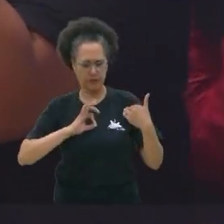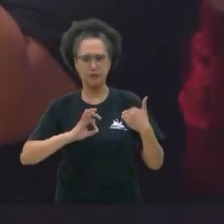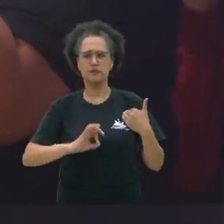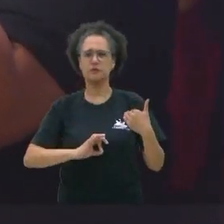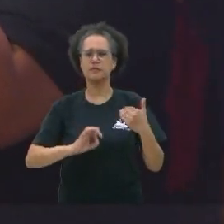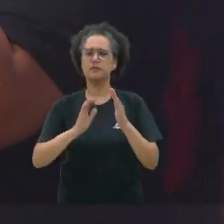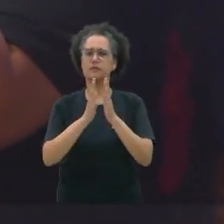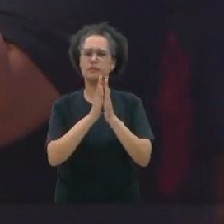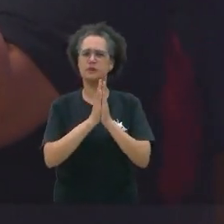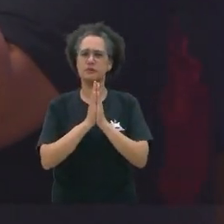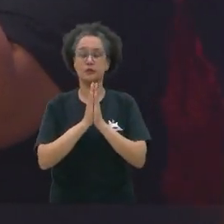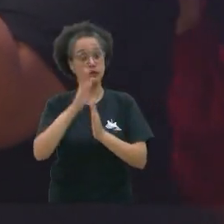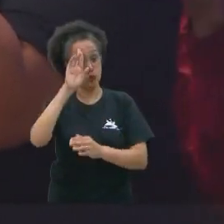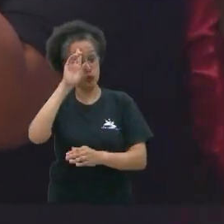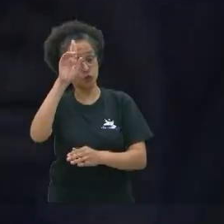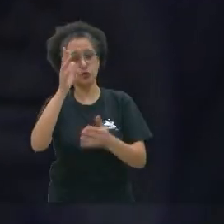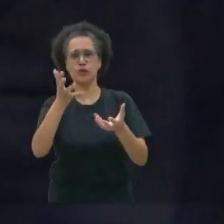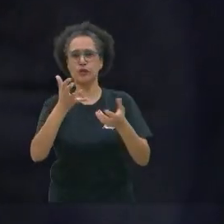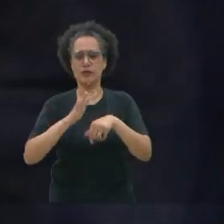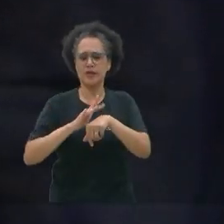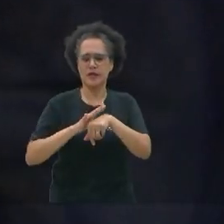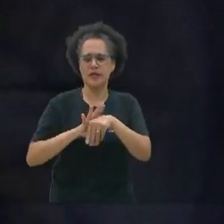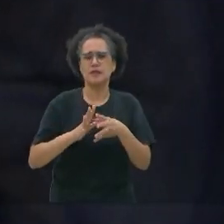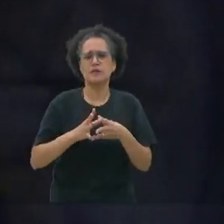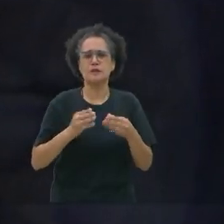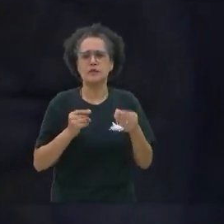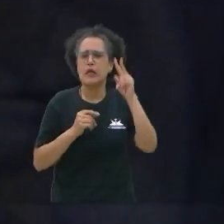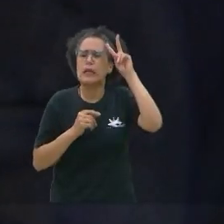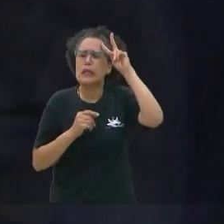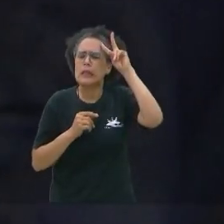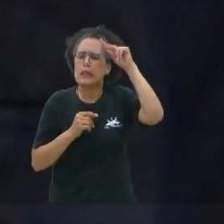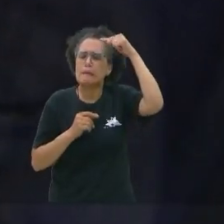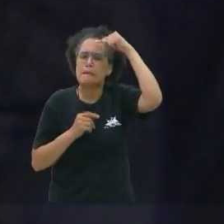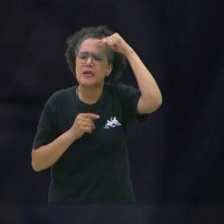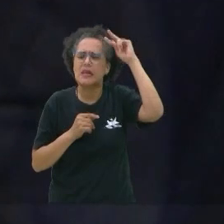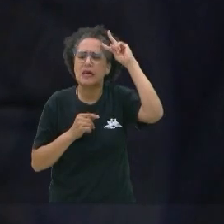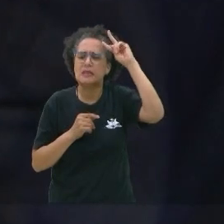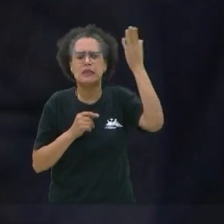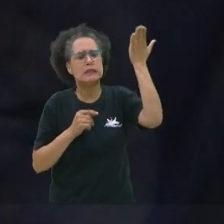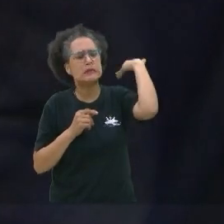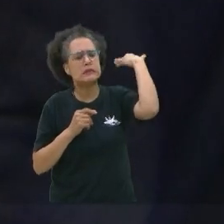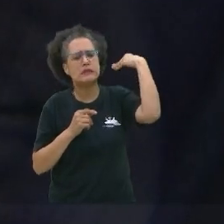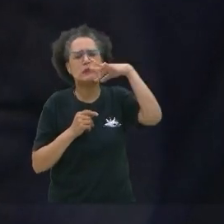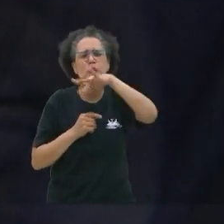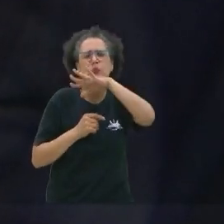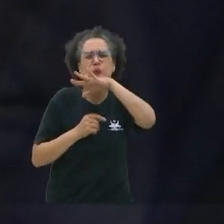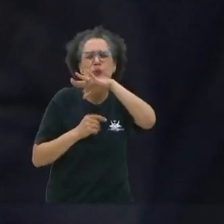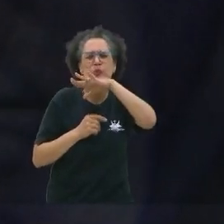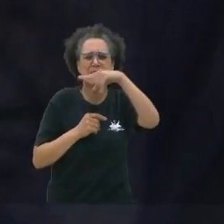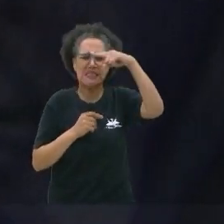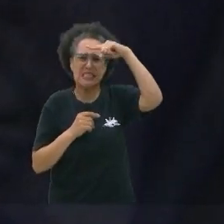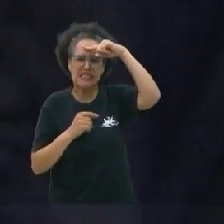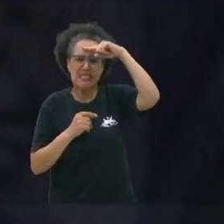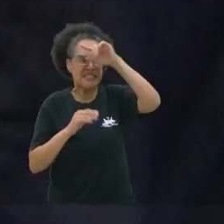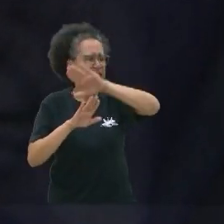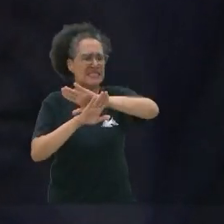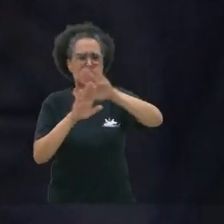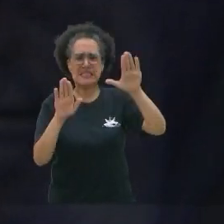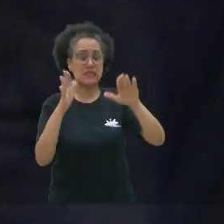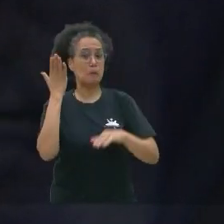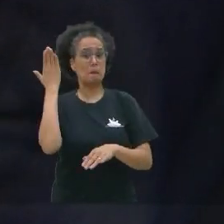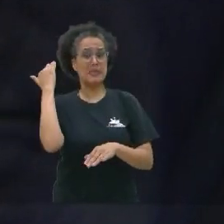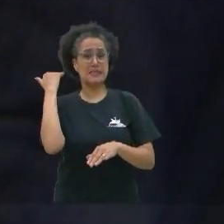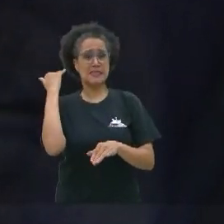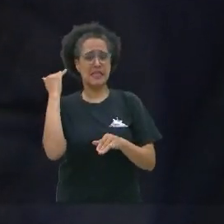história, curando todas as lembranças negativas, o nosso passado, passado que aterroriza muitos